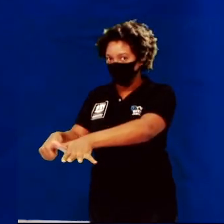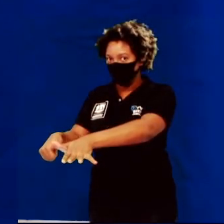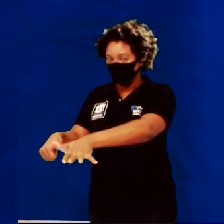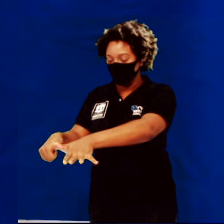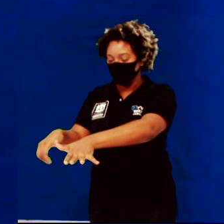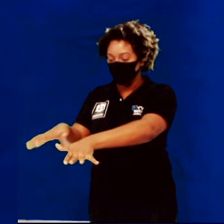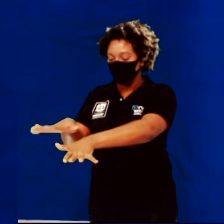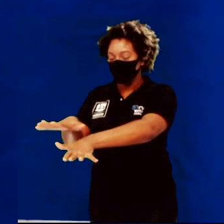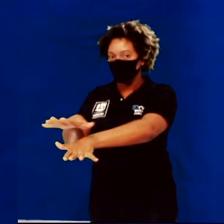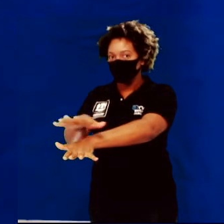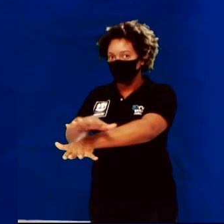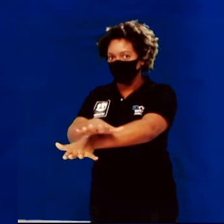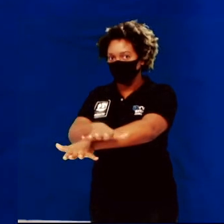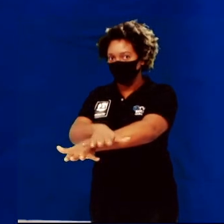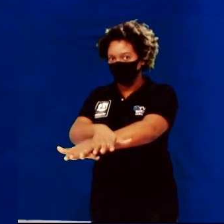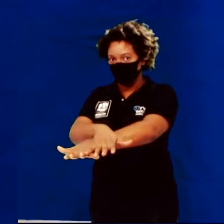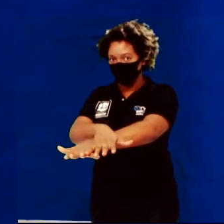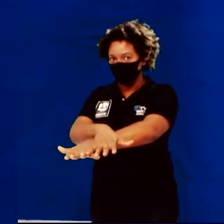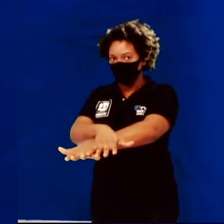2,